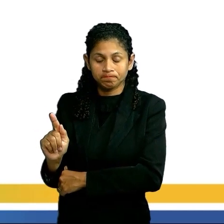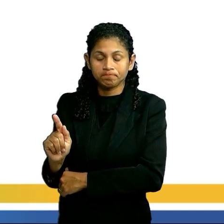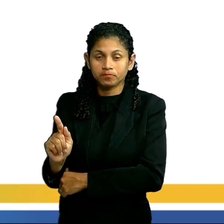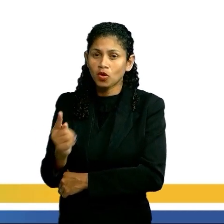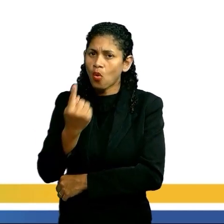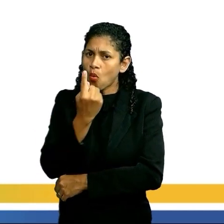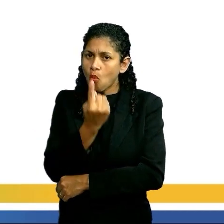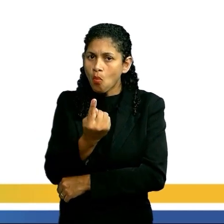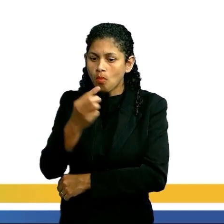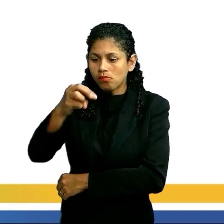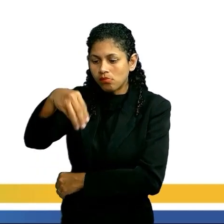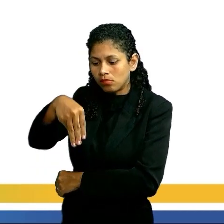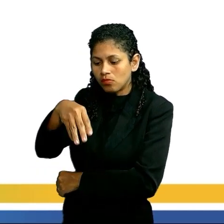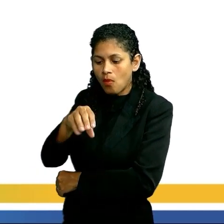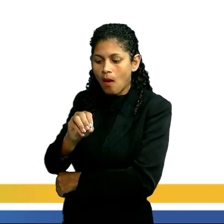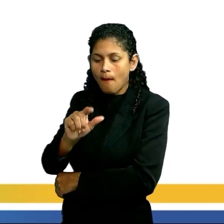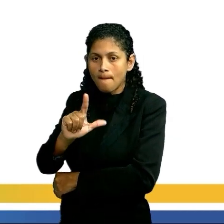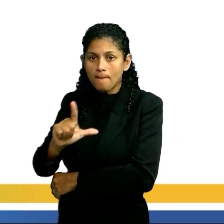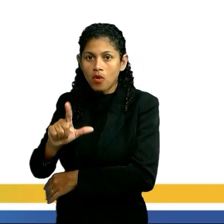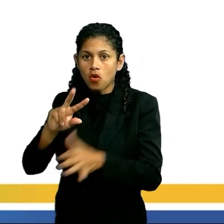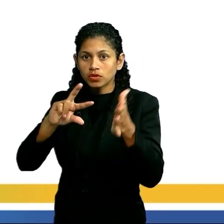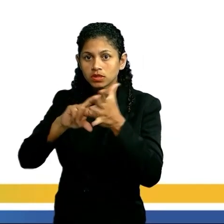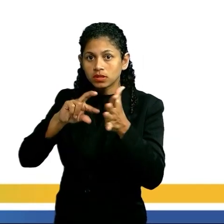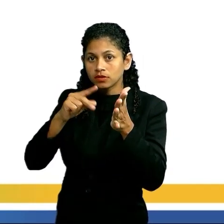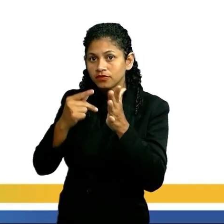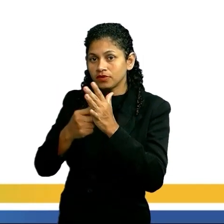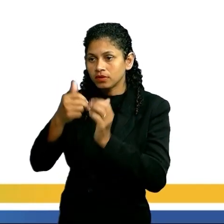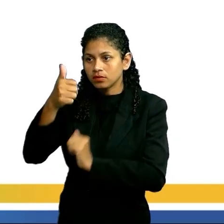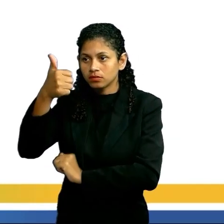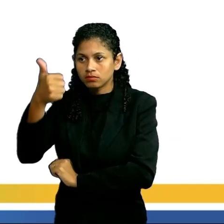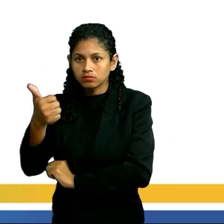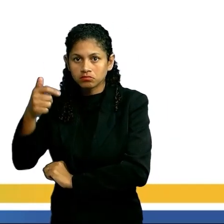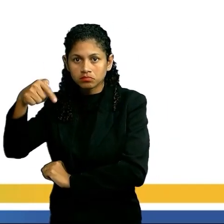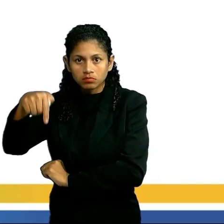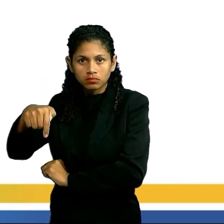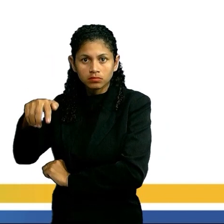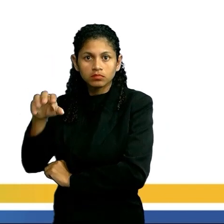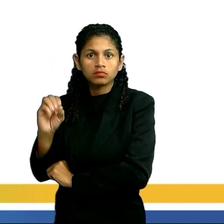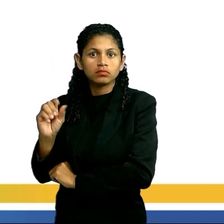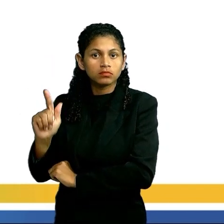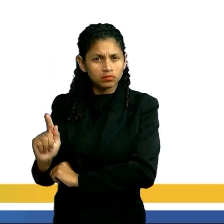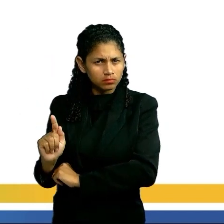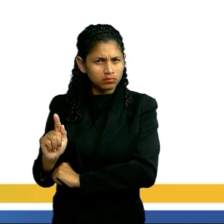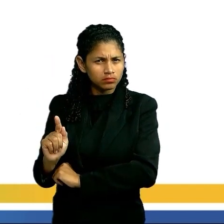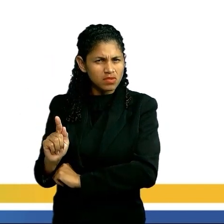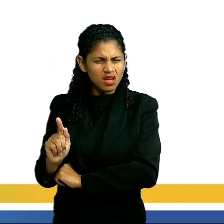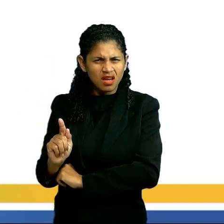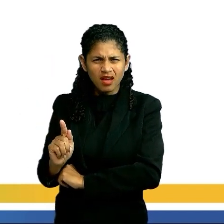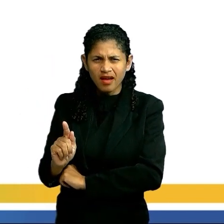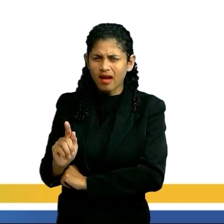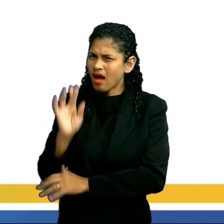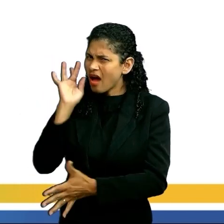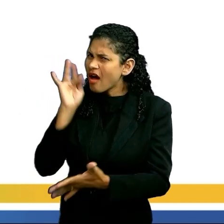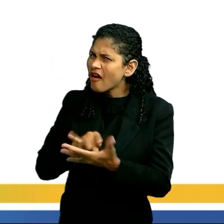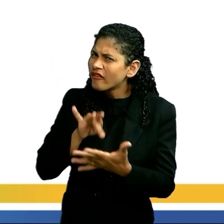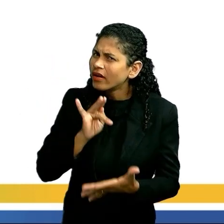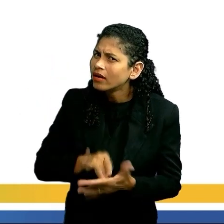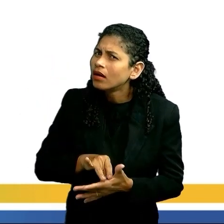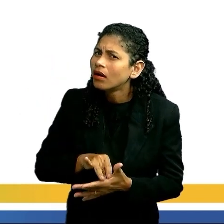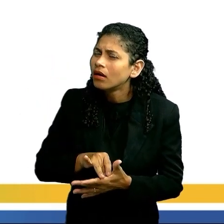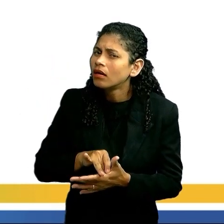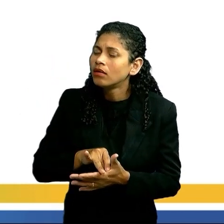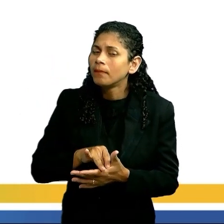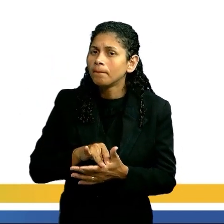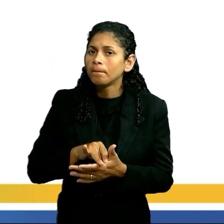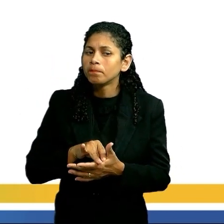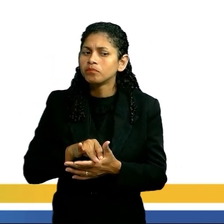vai pesar 170 gramas. Então, para a gente saber se isso é verdade ou falso, não tem como